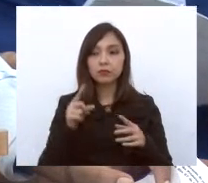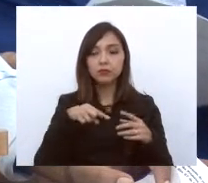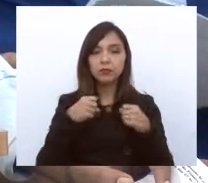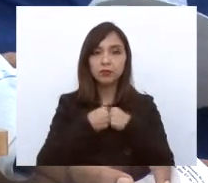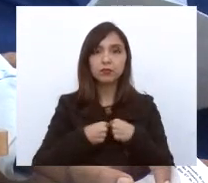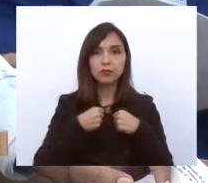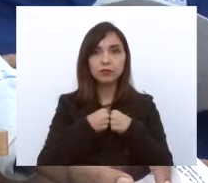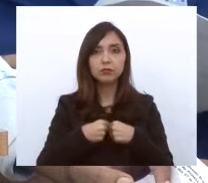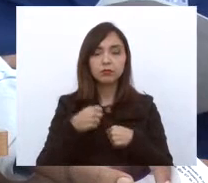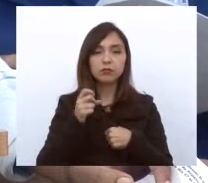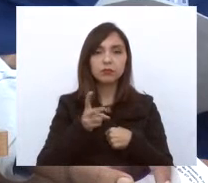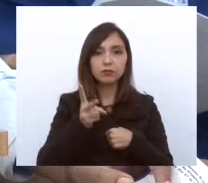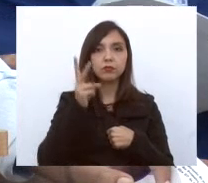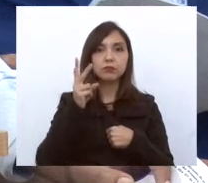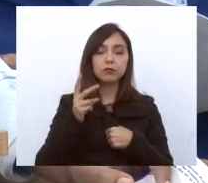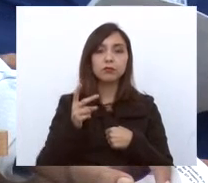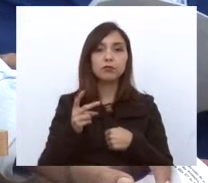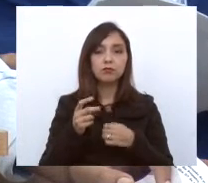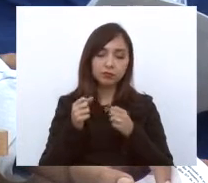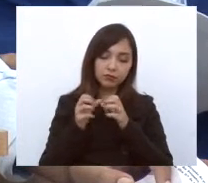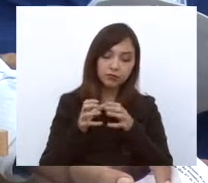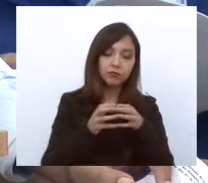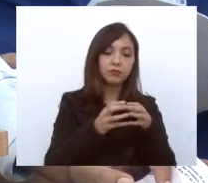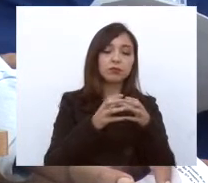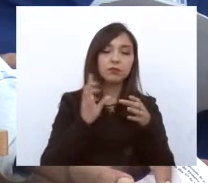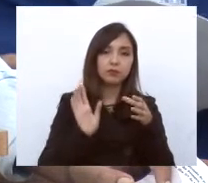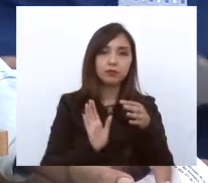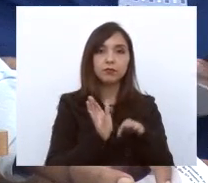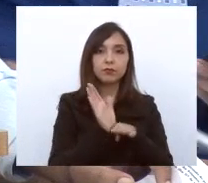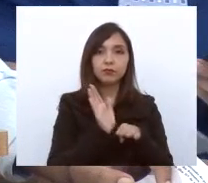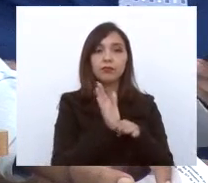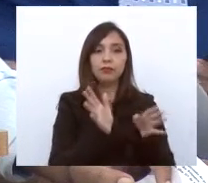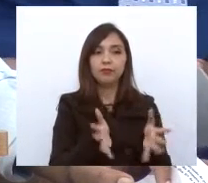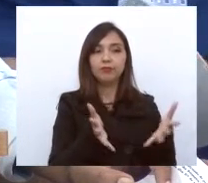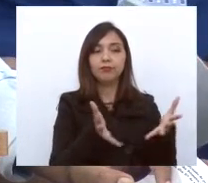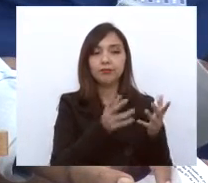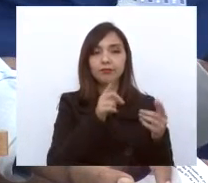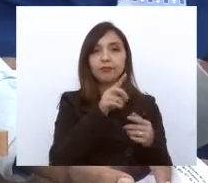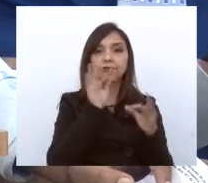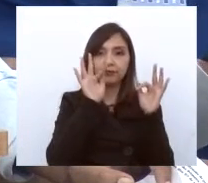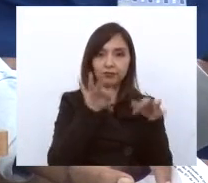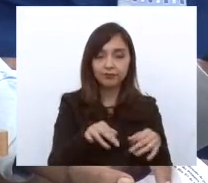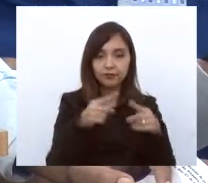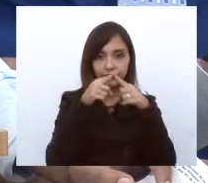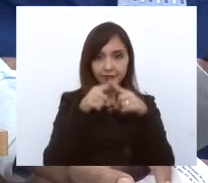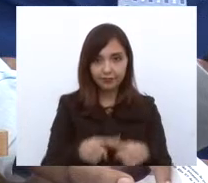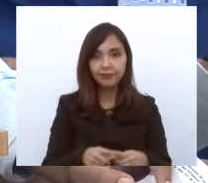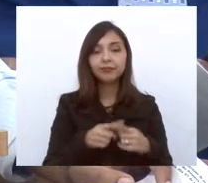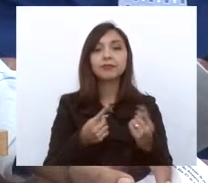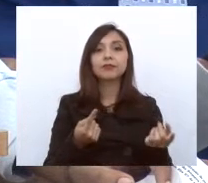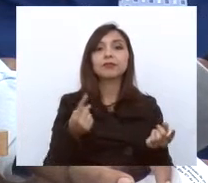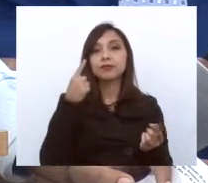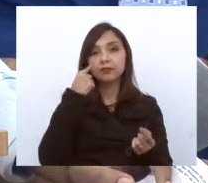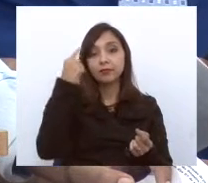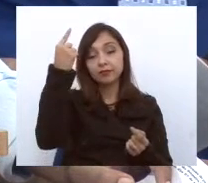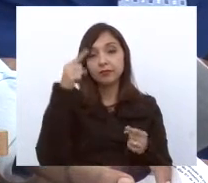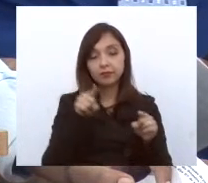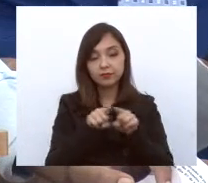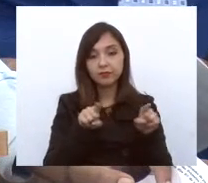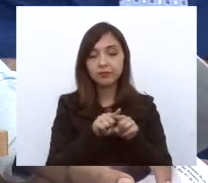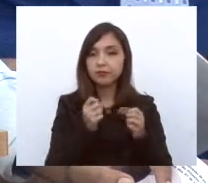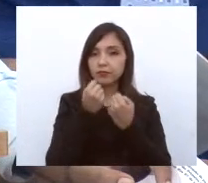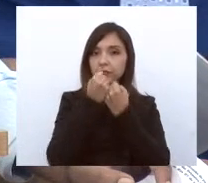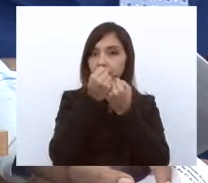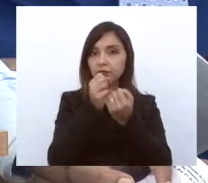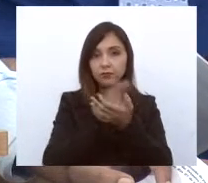lutador por estar levando aí a sua equipe à final desse campeonato amador. E lembrando ainda que sem nenhum apoio